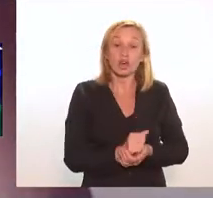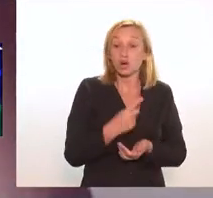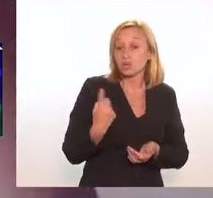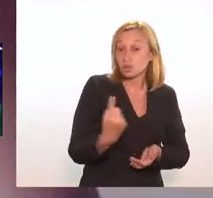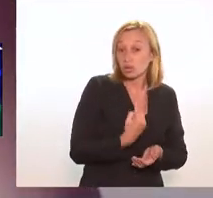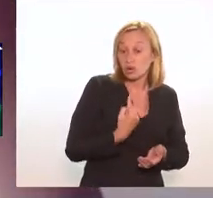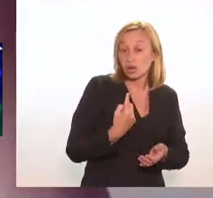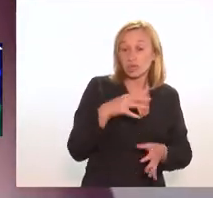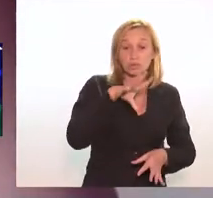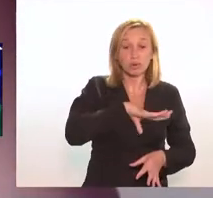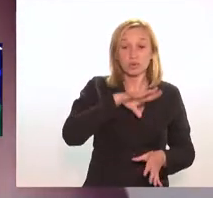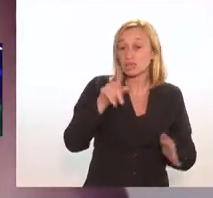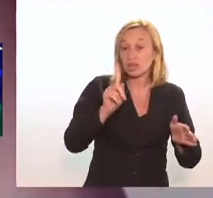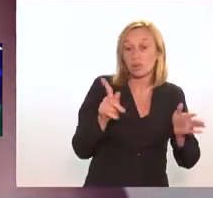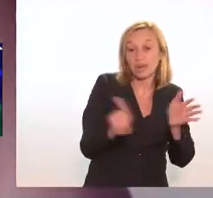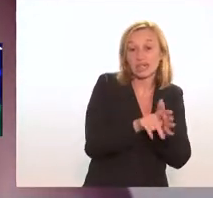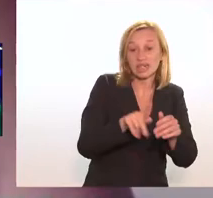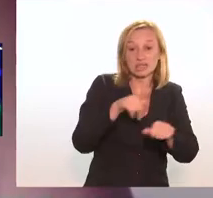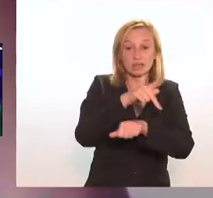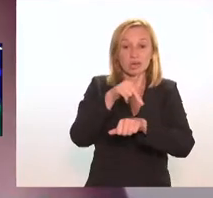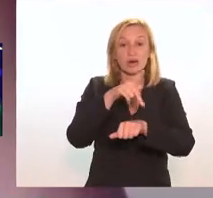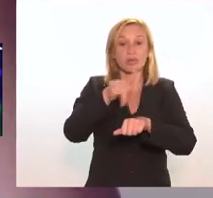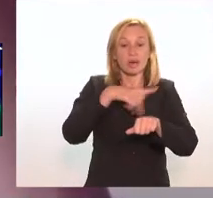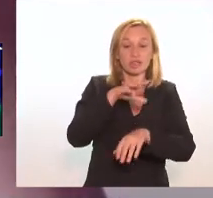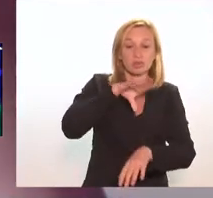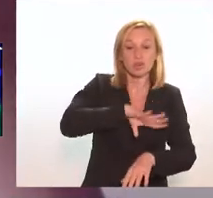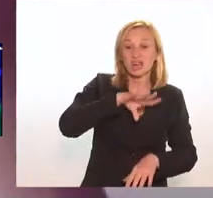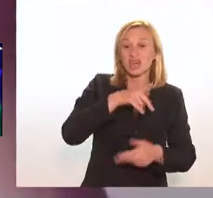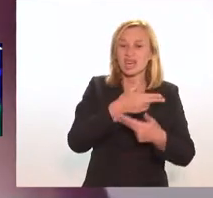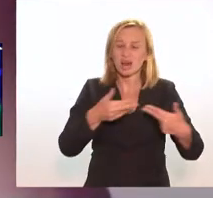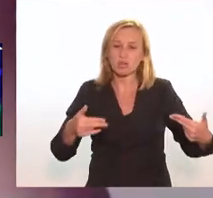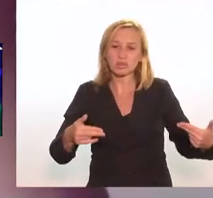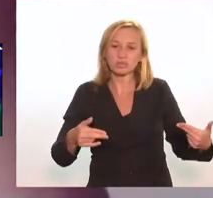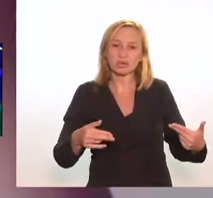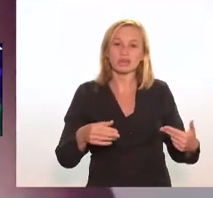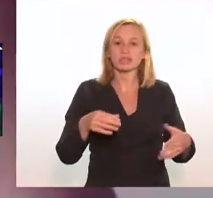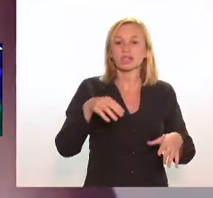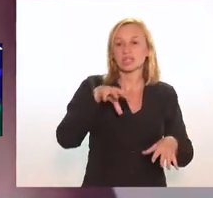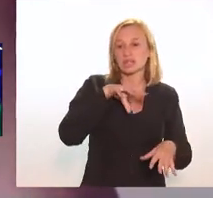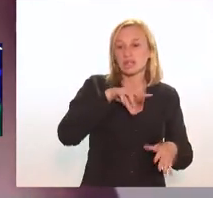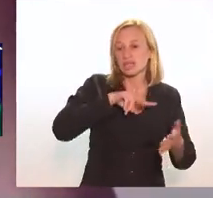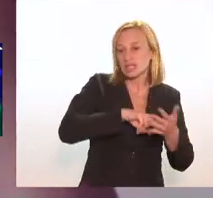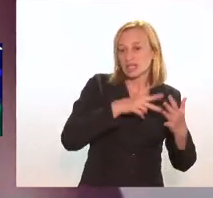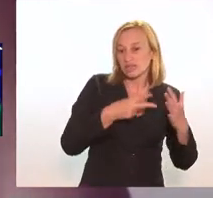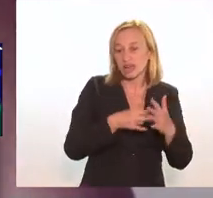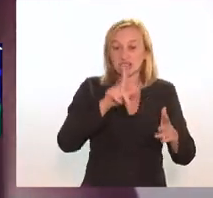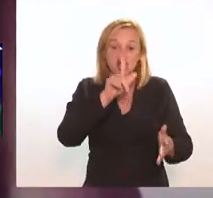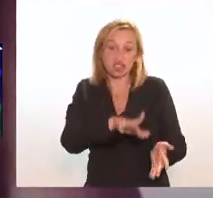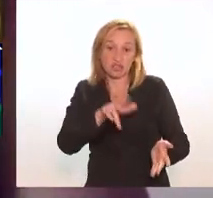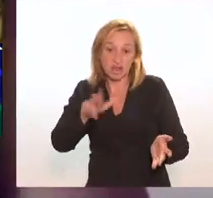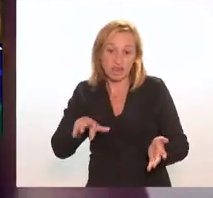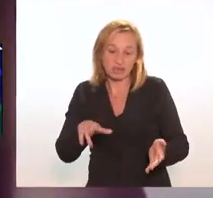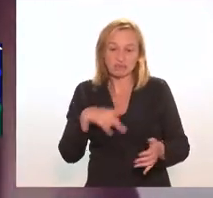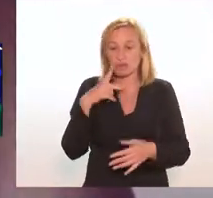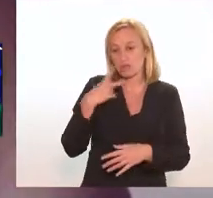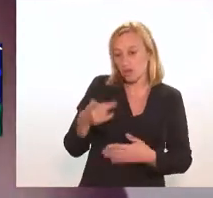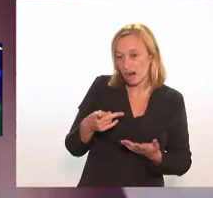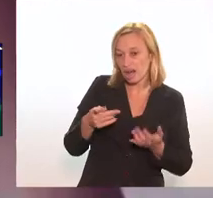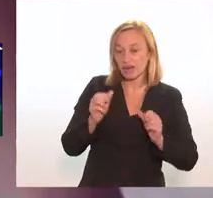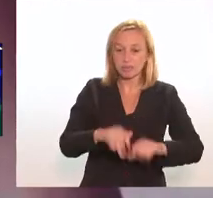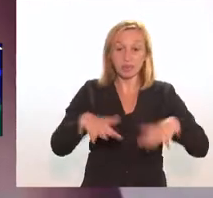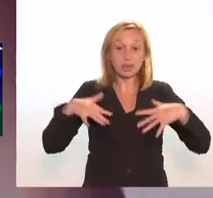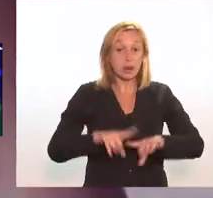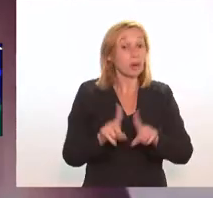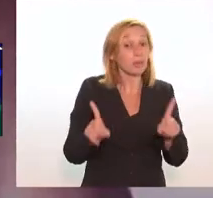não é o de Portugal e muitas palavras hoje em dia têm significados diferentes. Eu não vou falar aqui porque estamos em plenário,